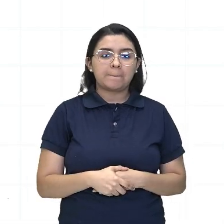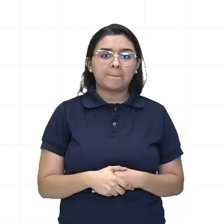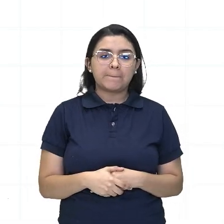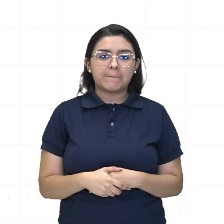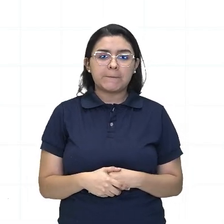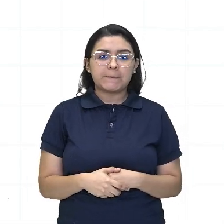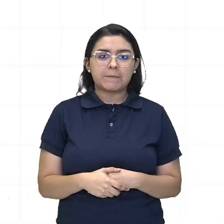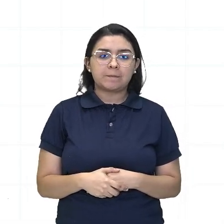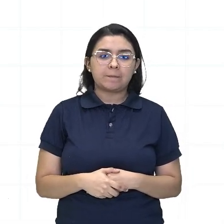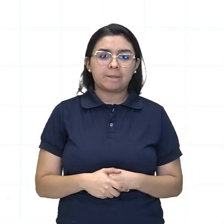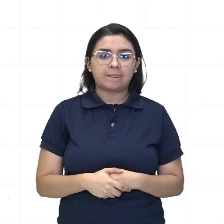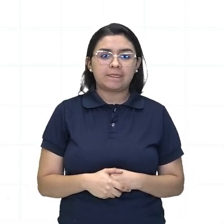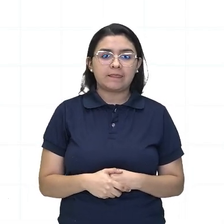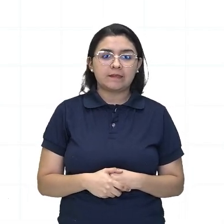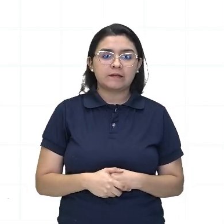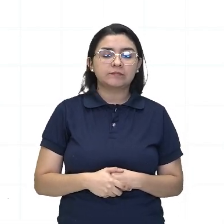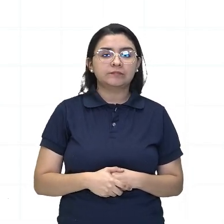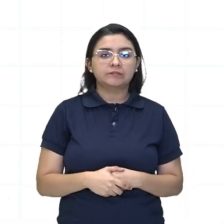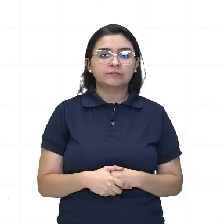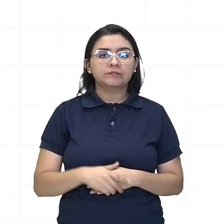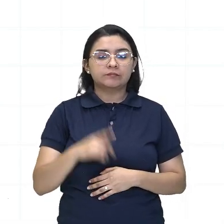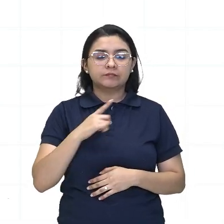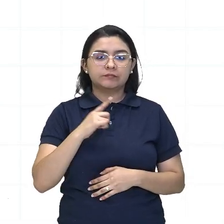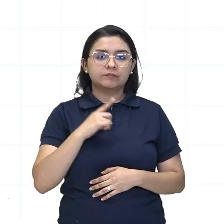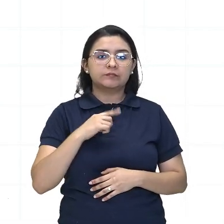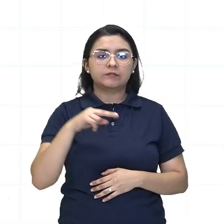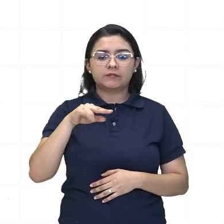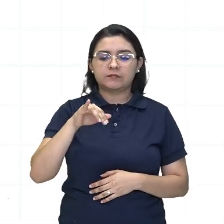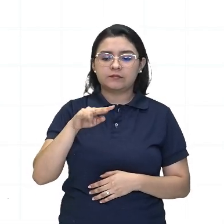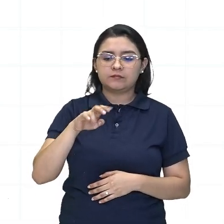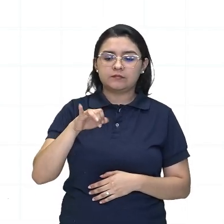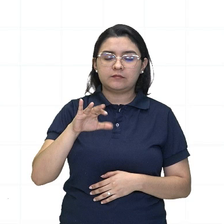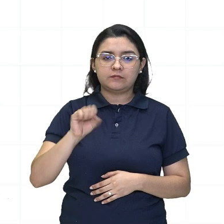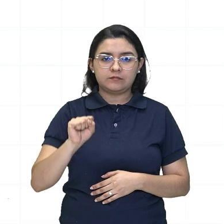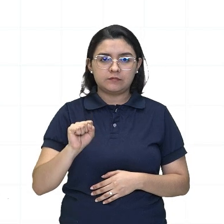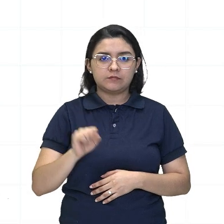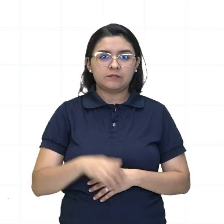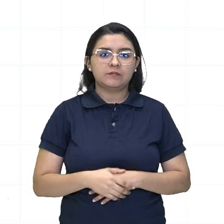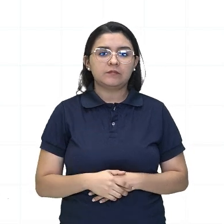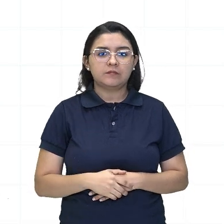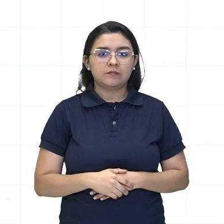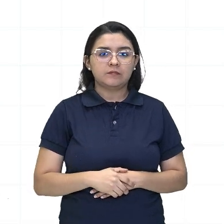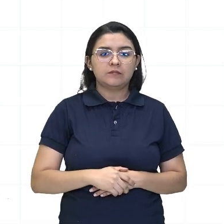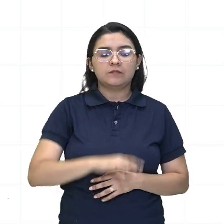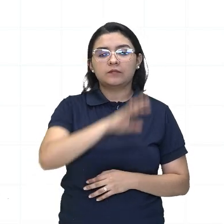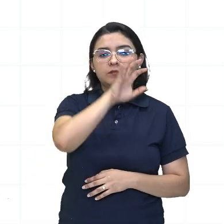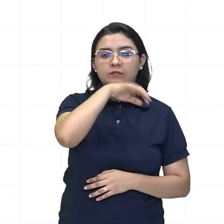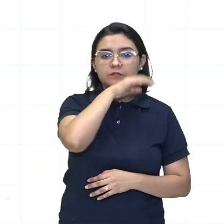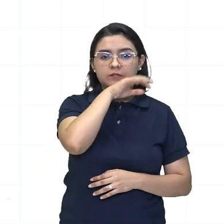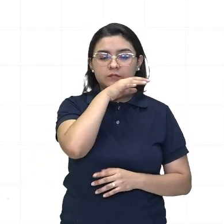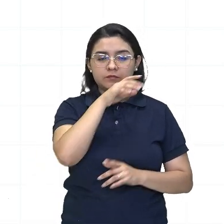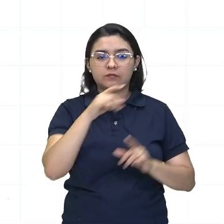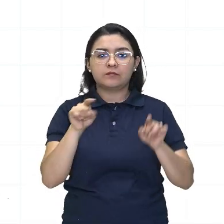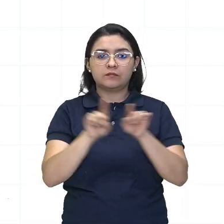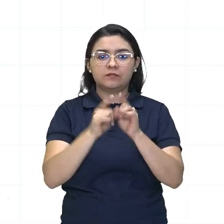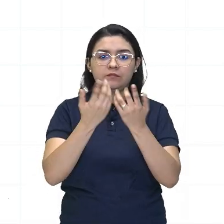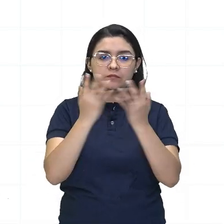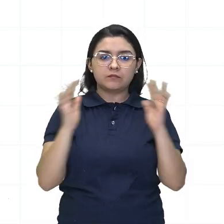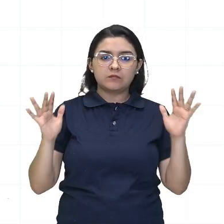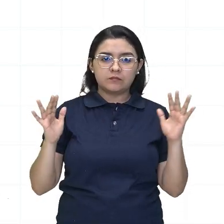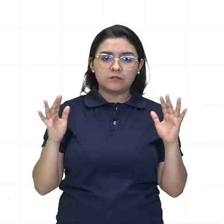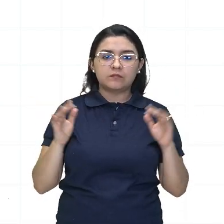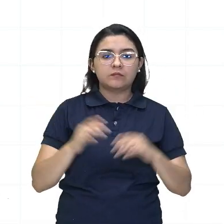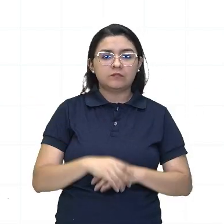né? Ou em 3 níveis também, como nós verificamos. A fauna e a flora são